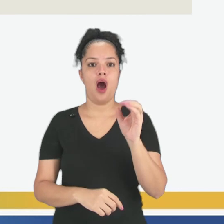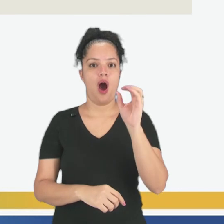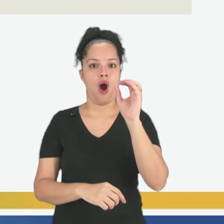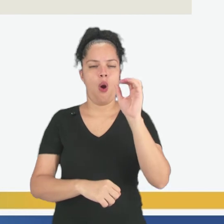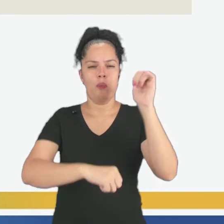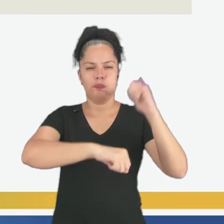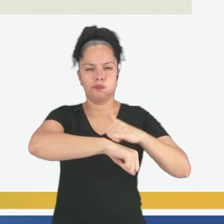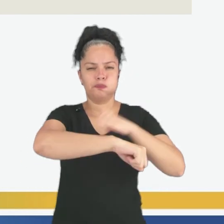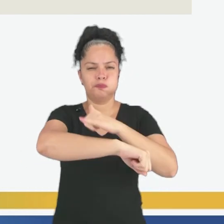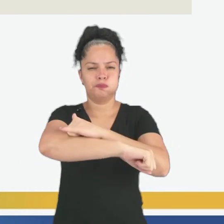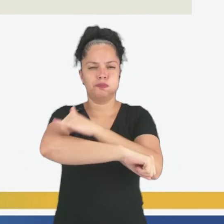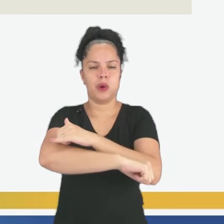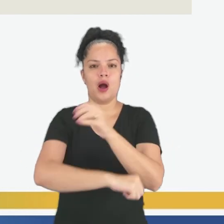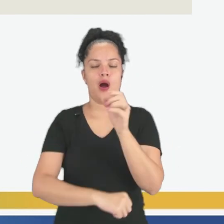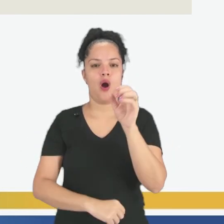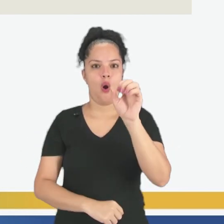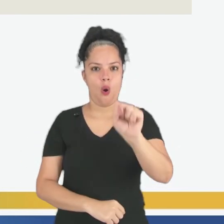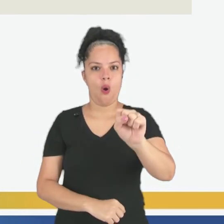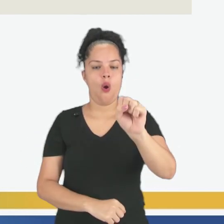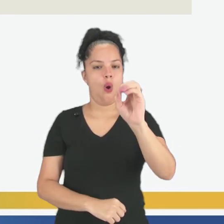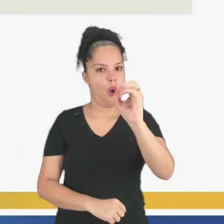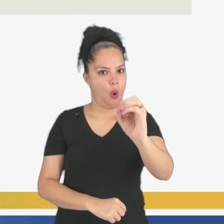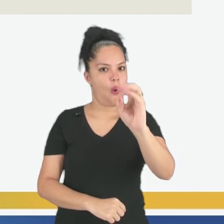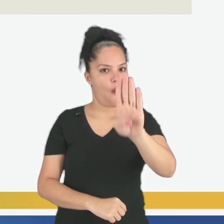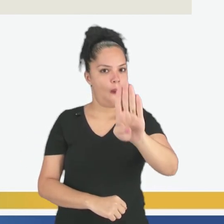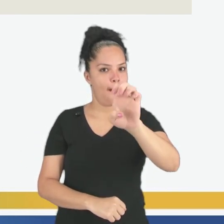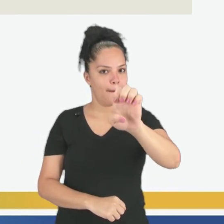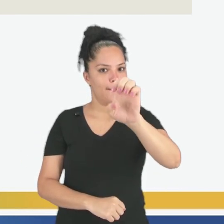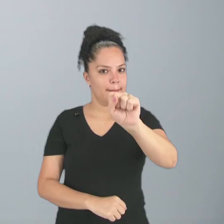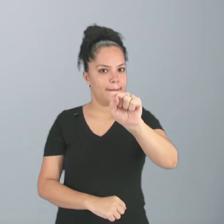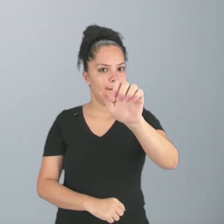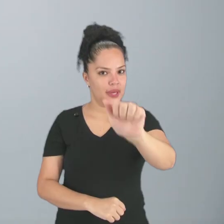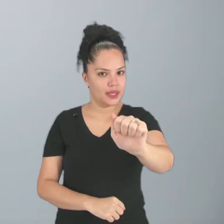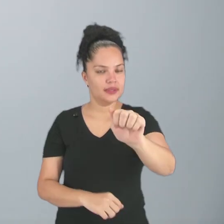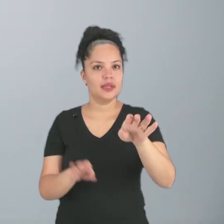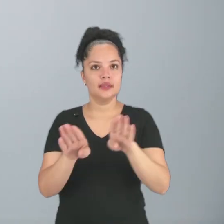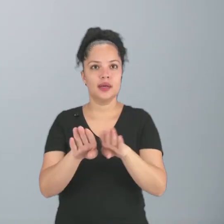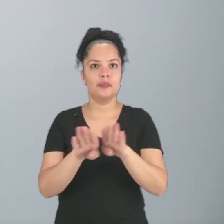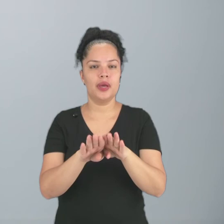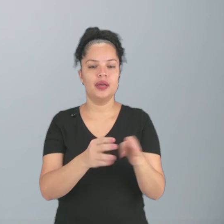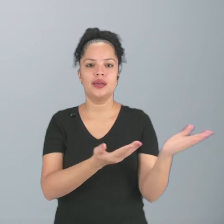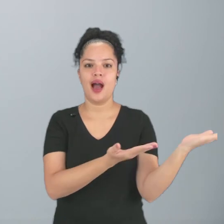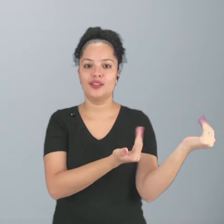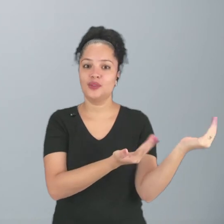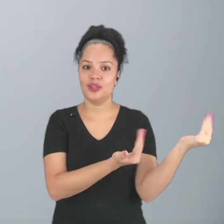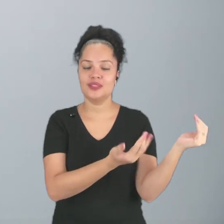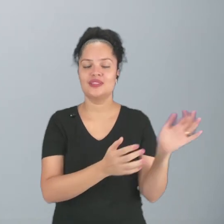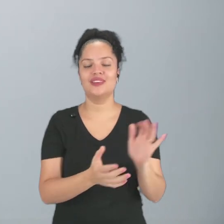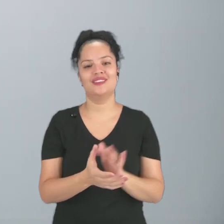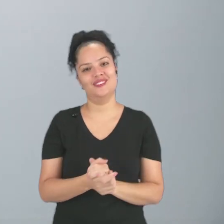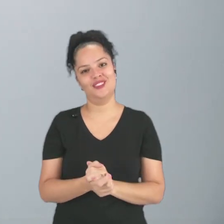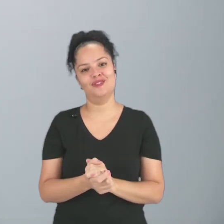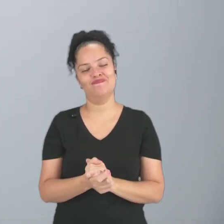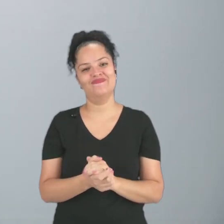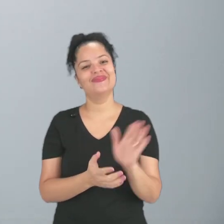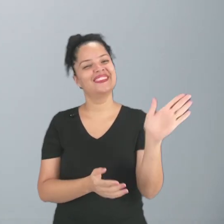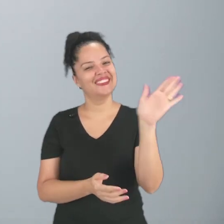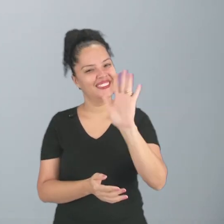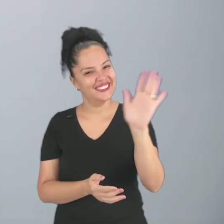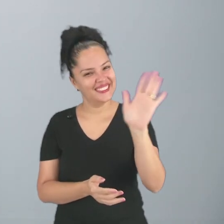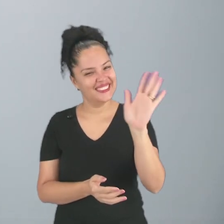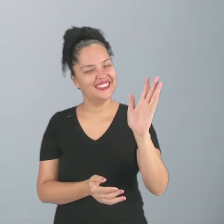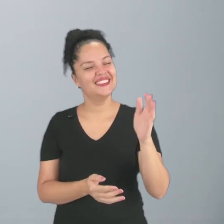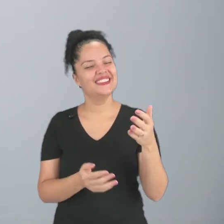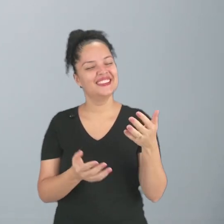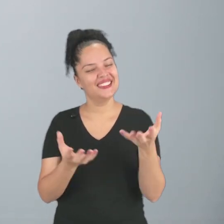adolescents é uma palavra cognata, né, bem parecida com o português, que são adolescentes, ok? Então é isso, espero que vocês tenham